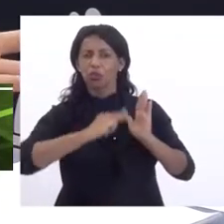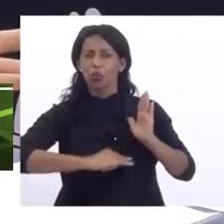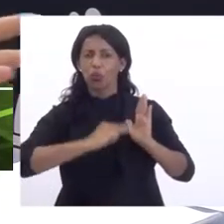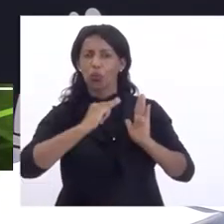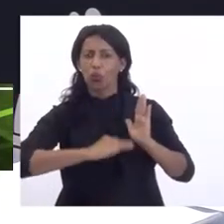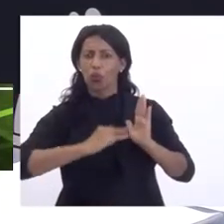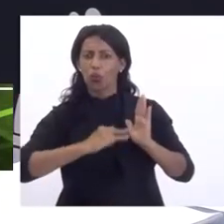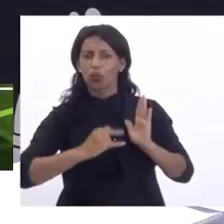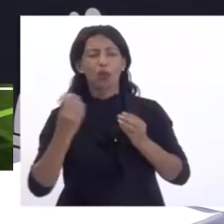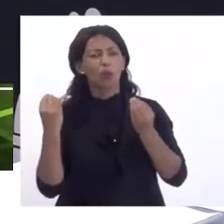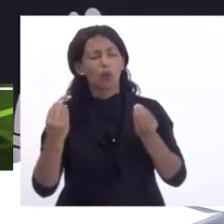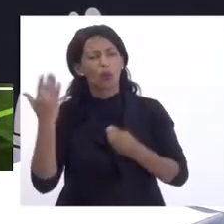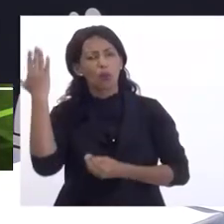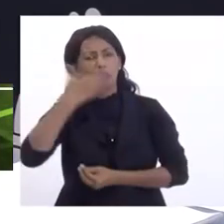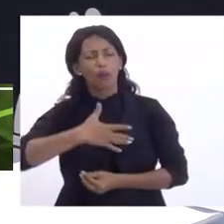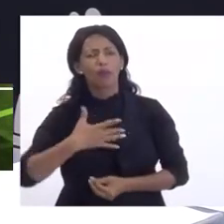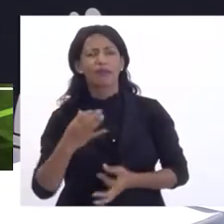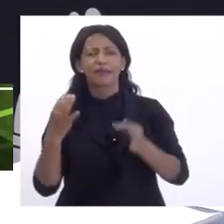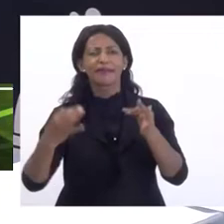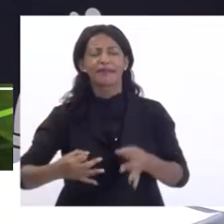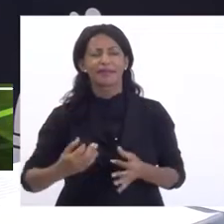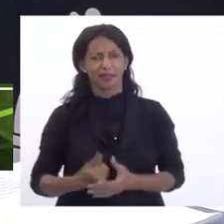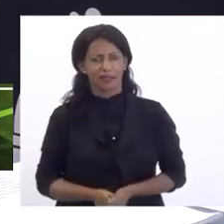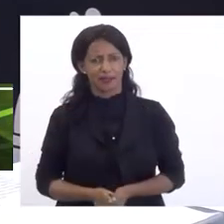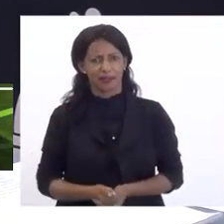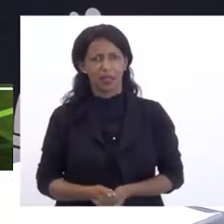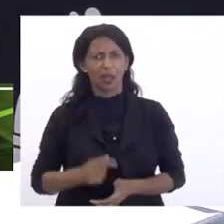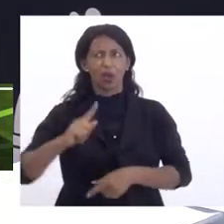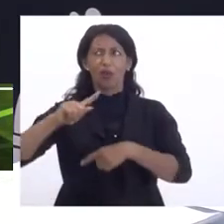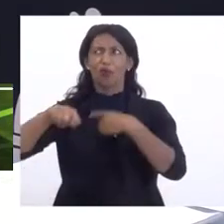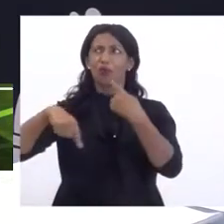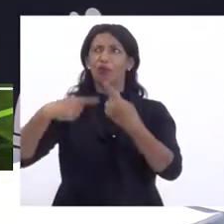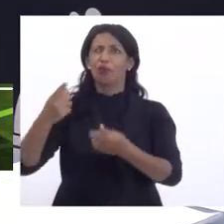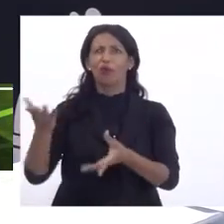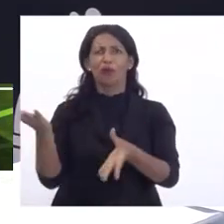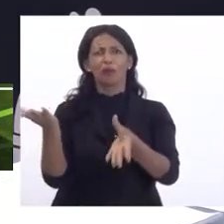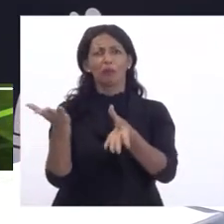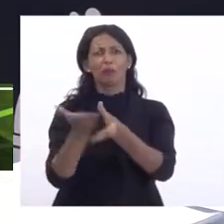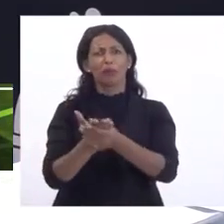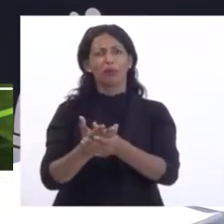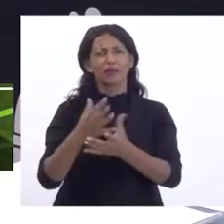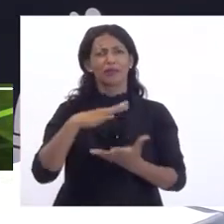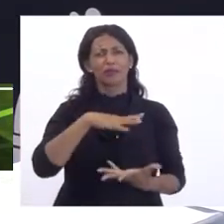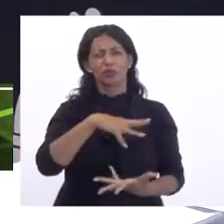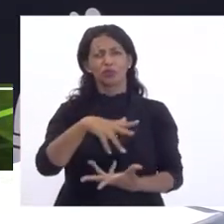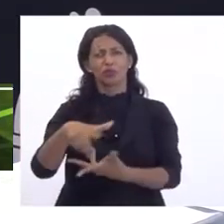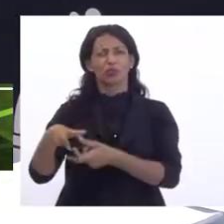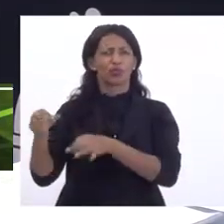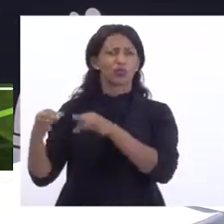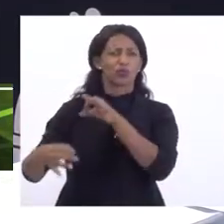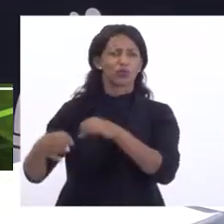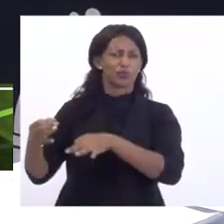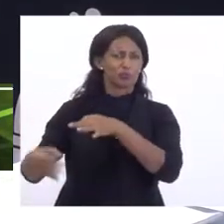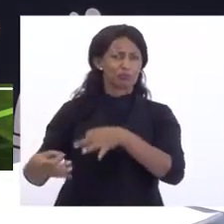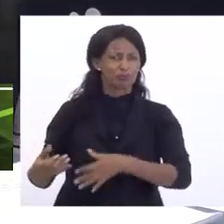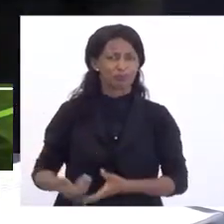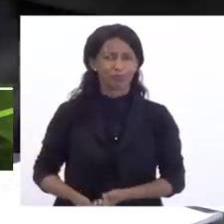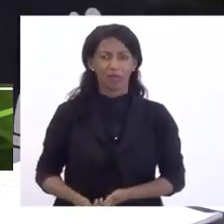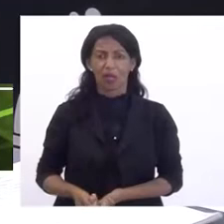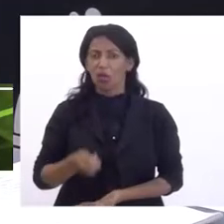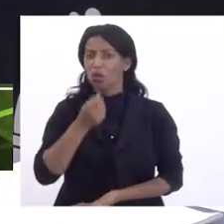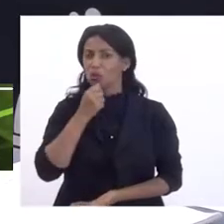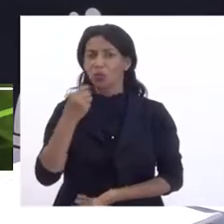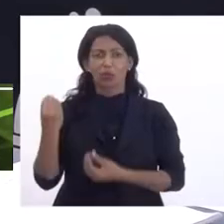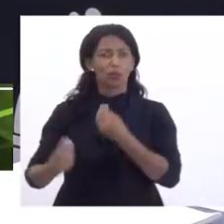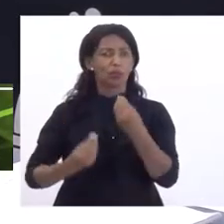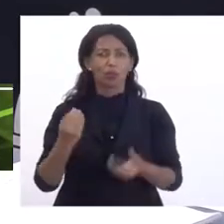estão corretas. Fora os processos que estão correndo no mundo do judiciário. É insustentável